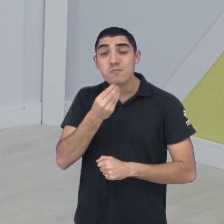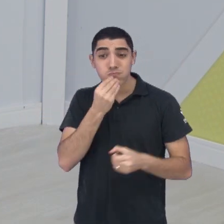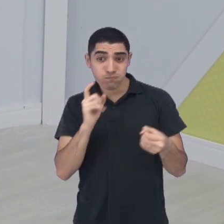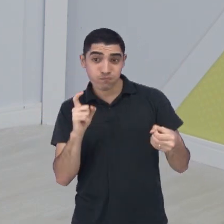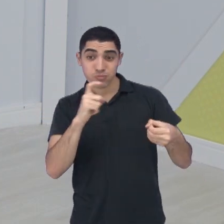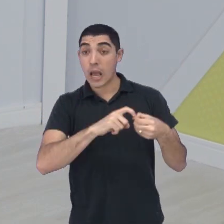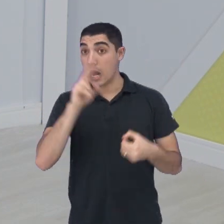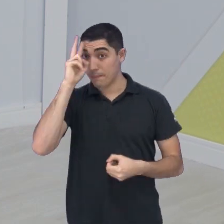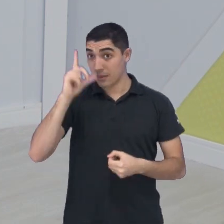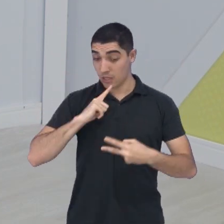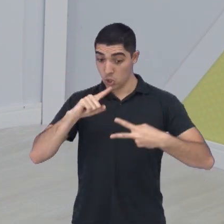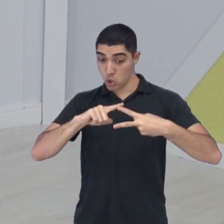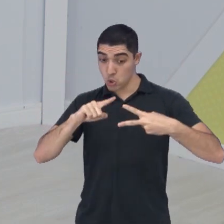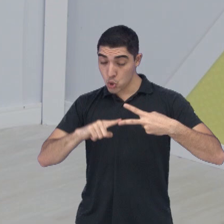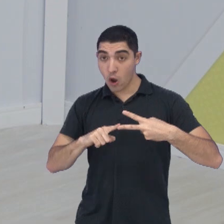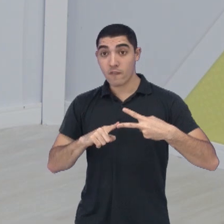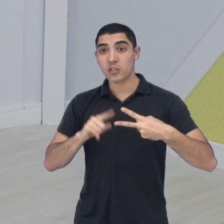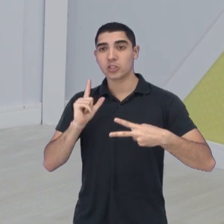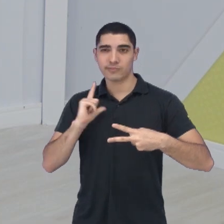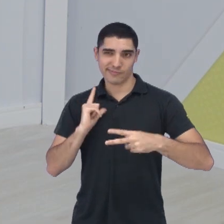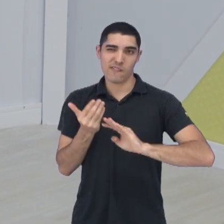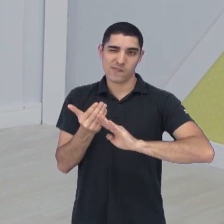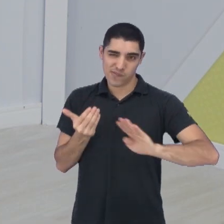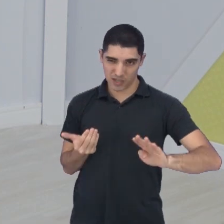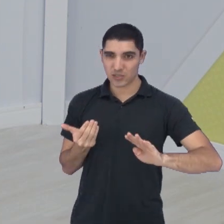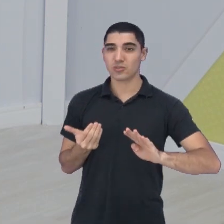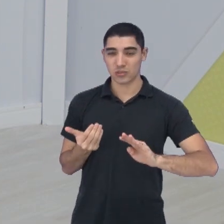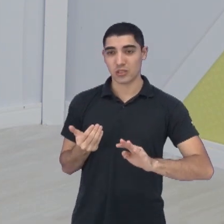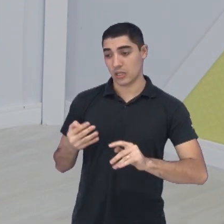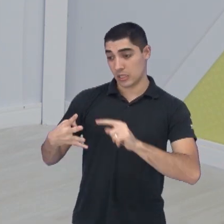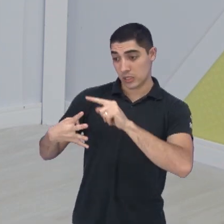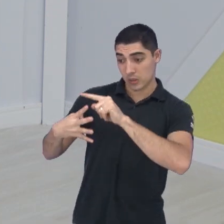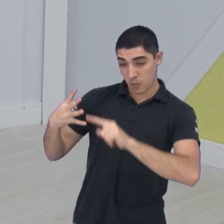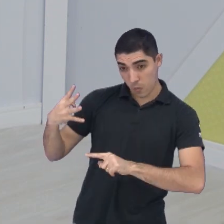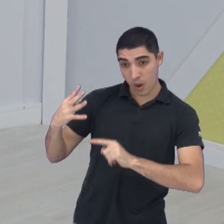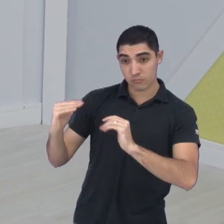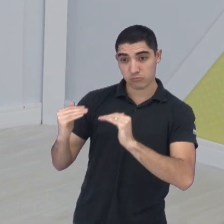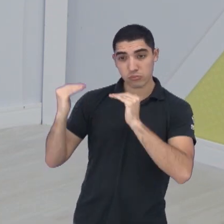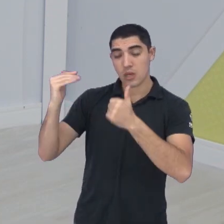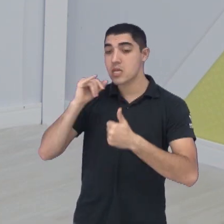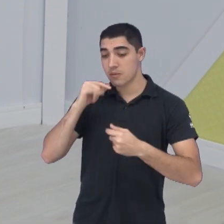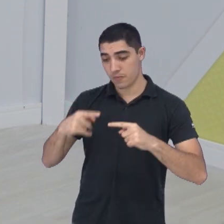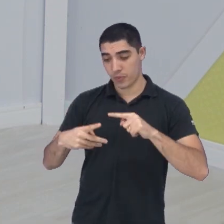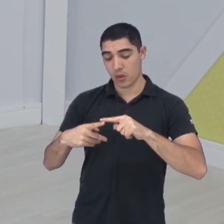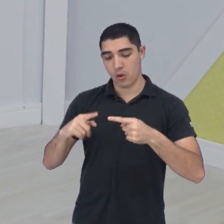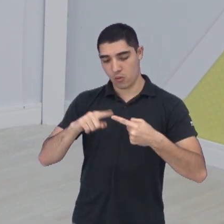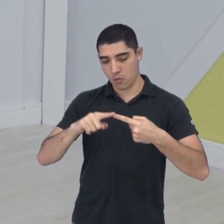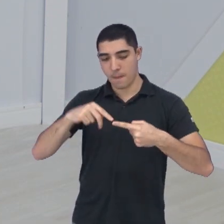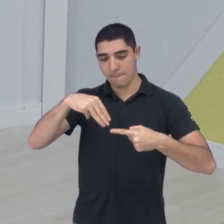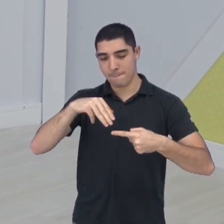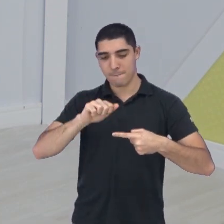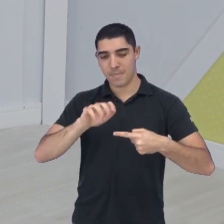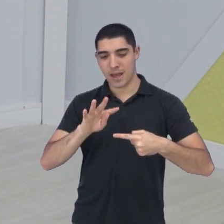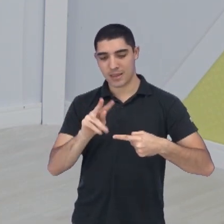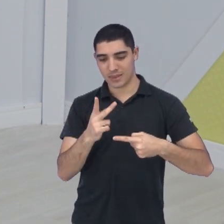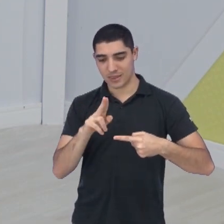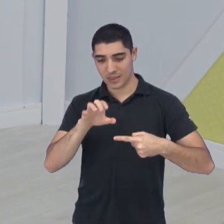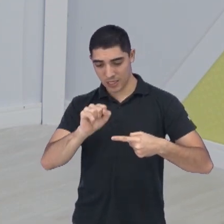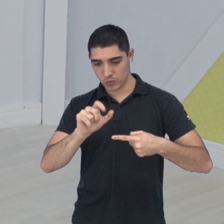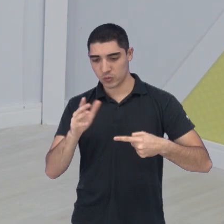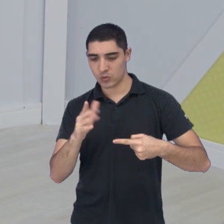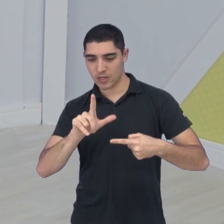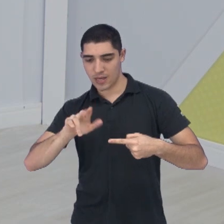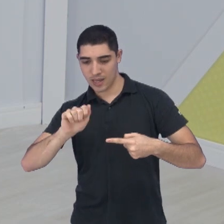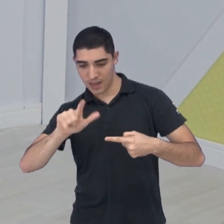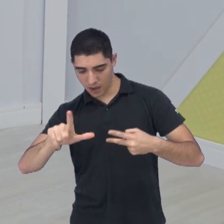2 desfalques importantes, o São José jogando só com 4 atletas do time adulto, estava sem o Matheus Leal, o pivô, e sem também o Douglas dos Santos, e